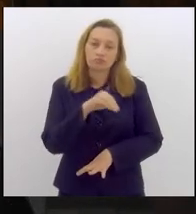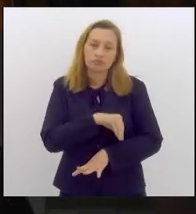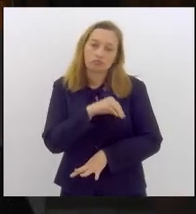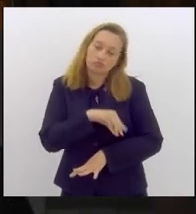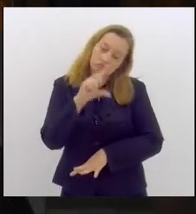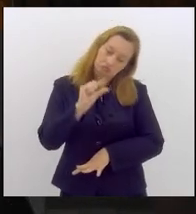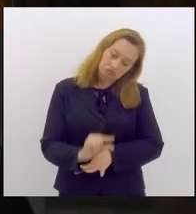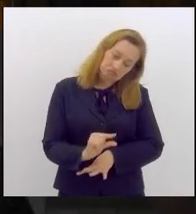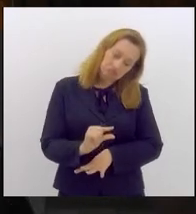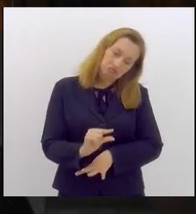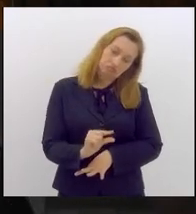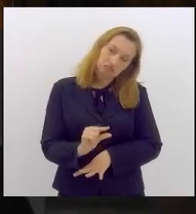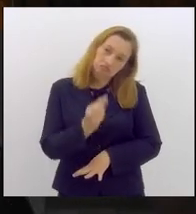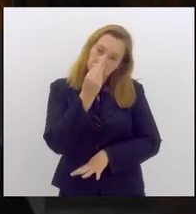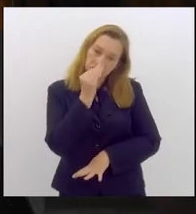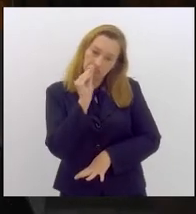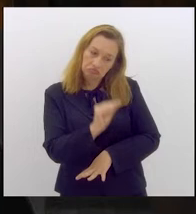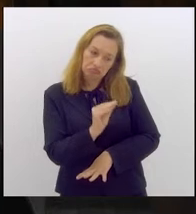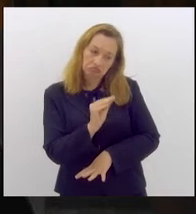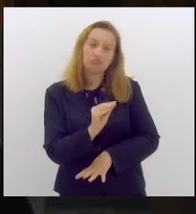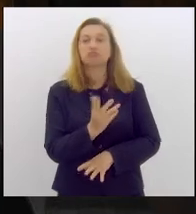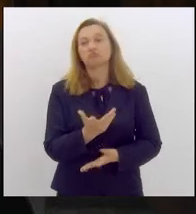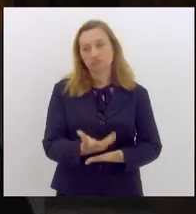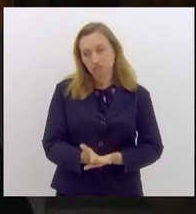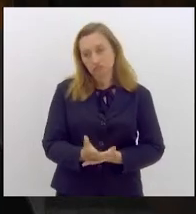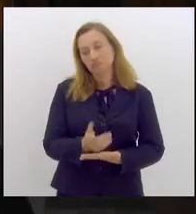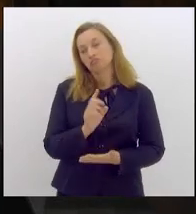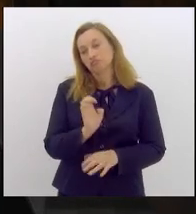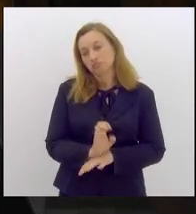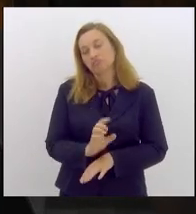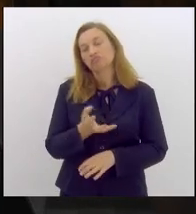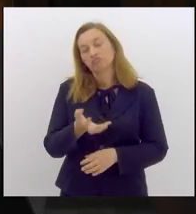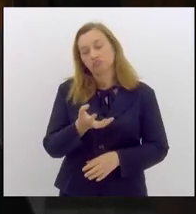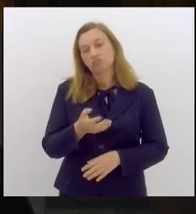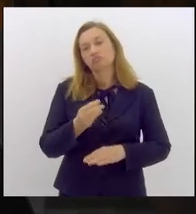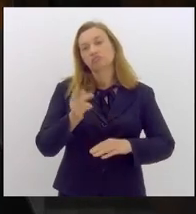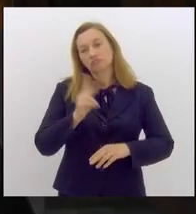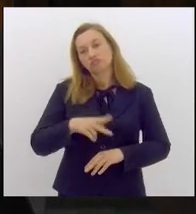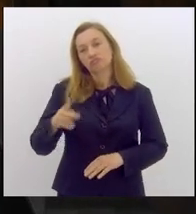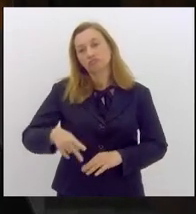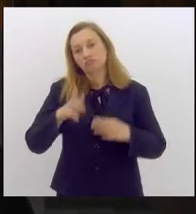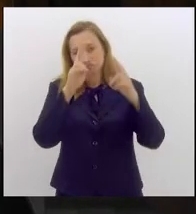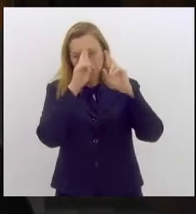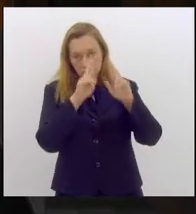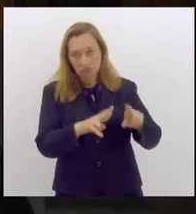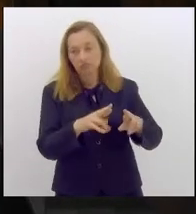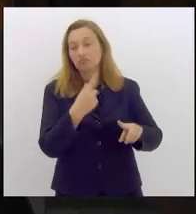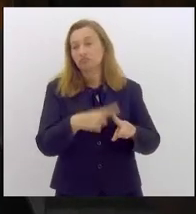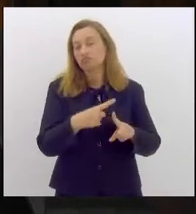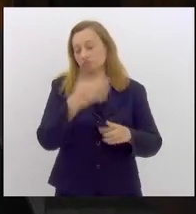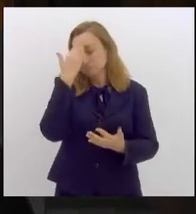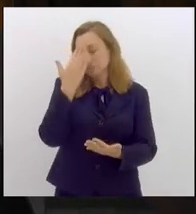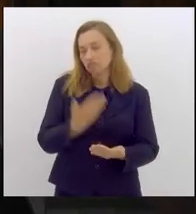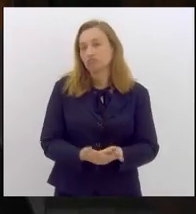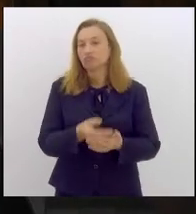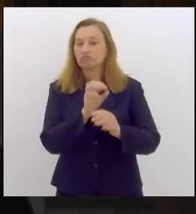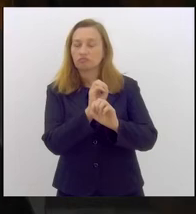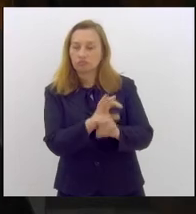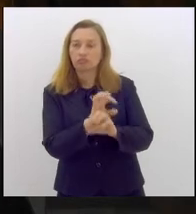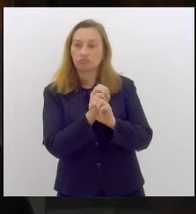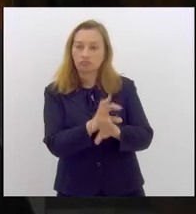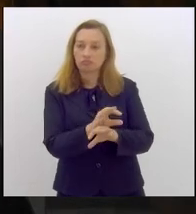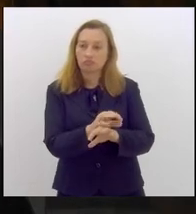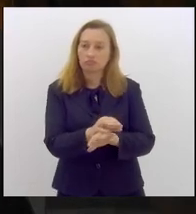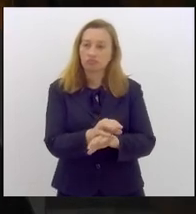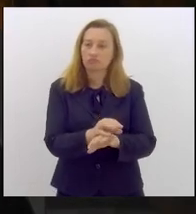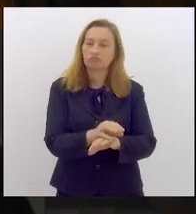nível superior mais mal pagas do nosso Estado. A gente quer que o magistério seja respeitado, porque a gente acredita na educação